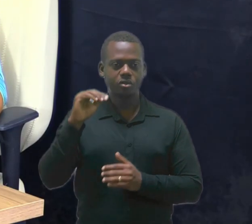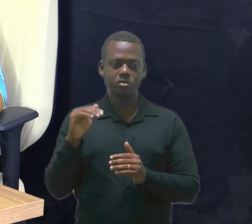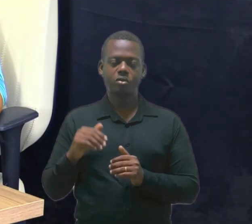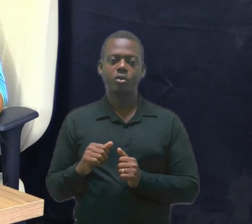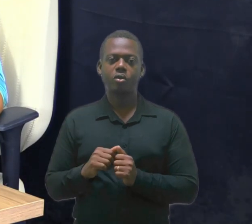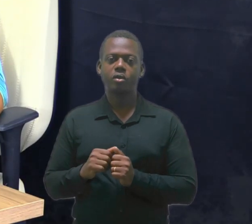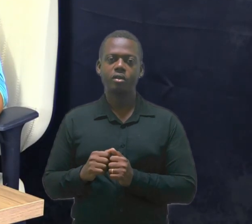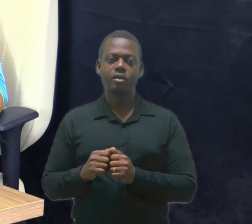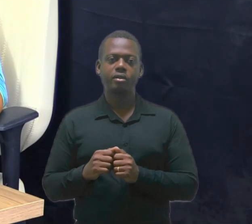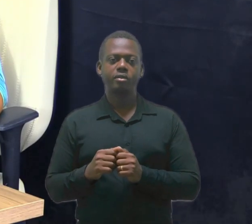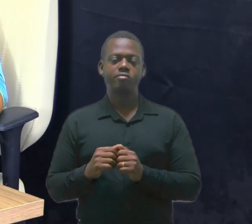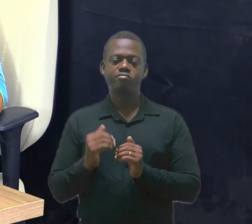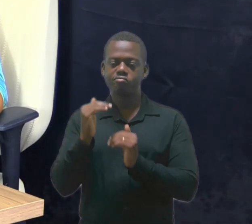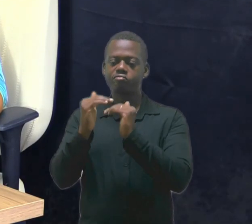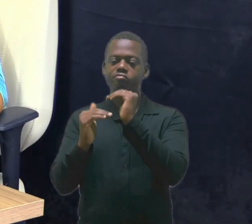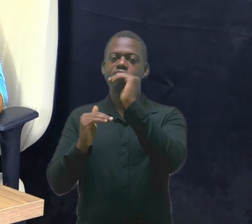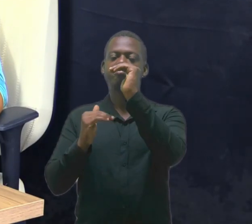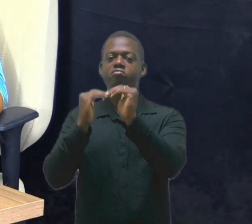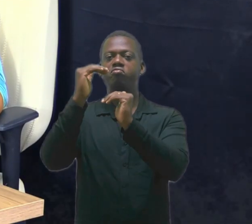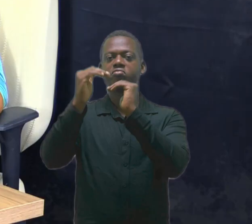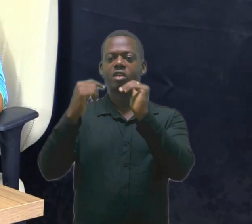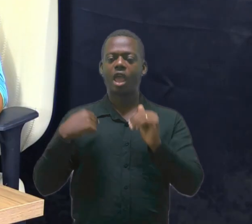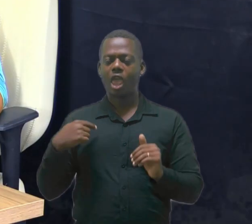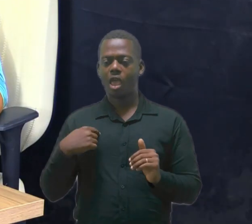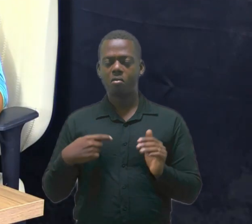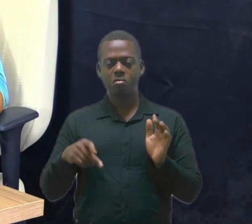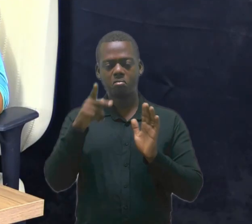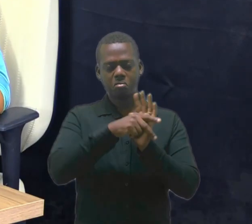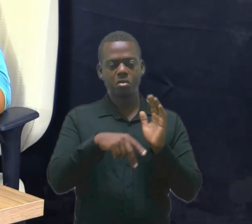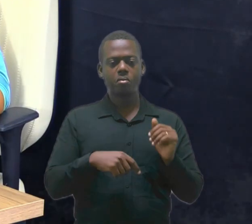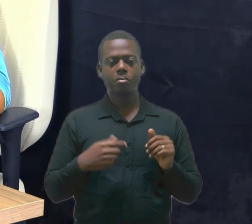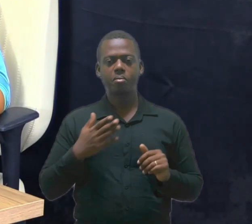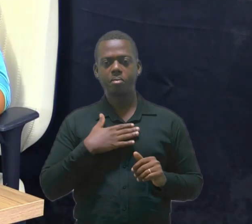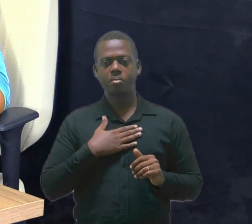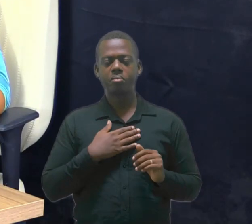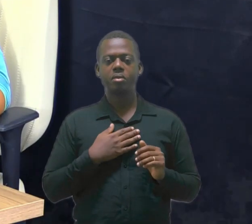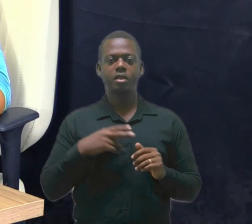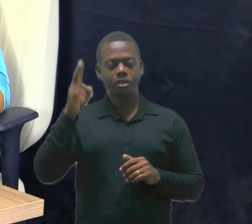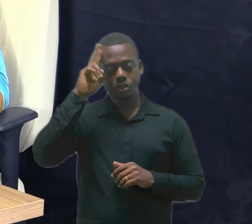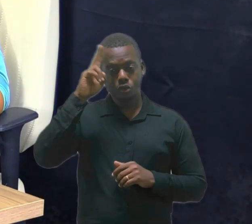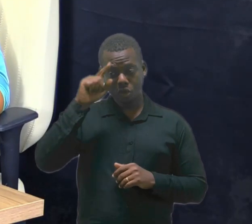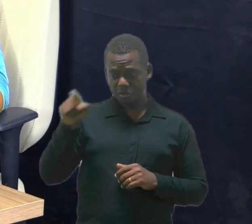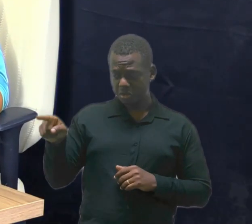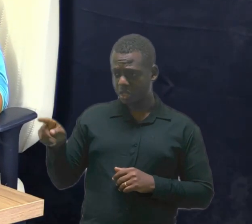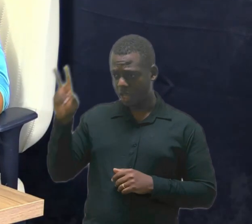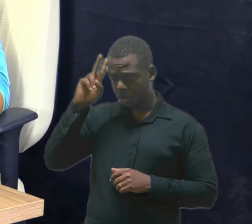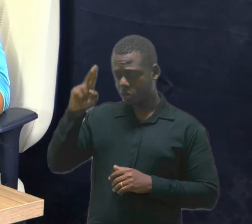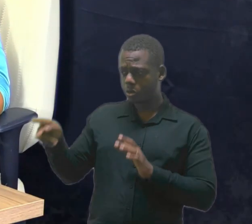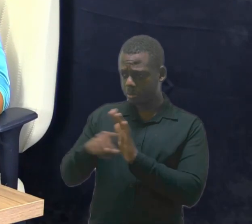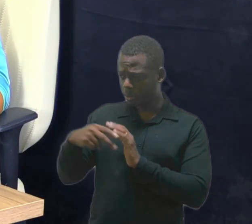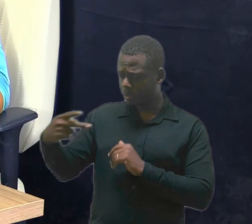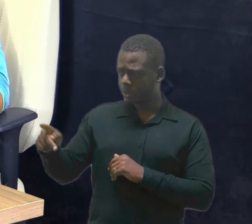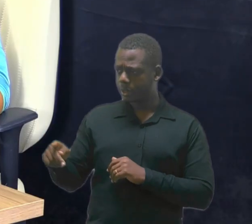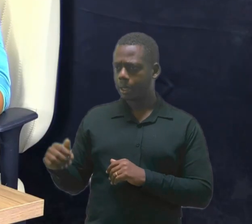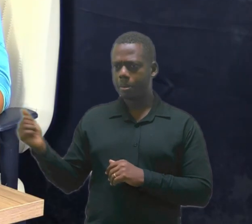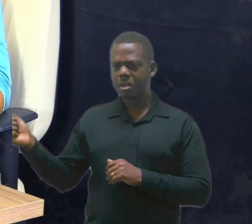Tem uma escada. Eu costumo dizer que eu não subo na escada de ninguém, cada um constrói a sua. Então, eu tenho a minha escada, você tem a sua,